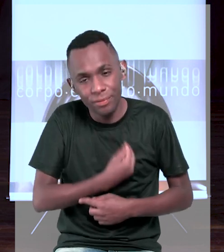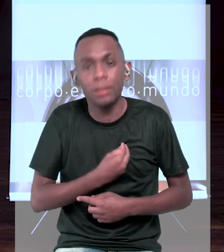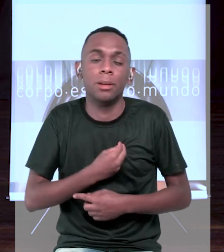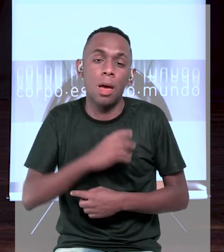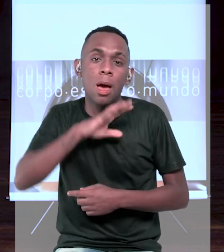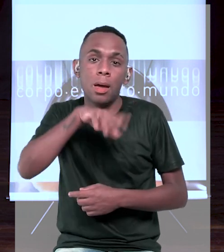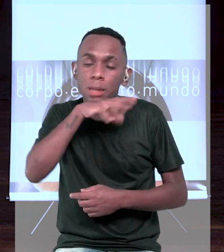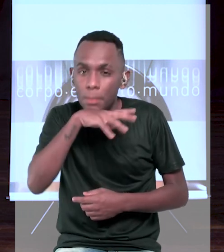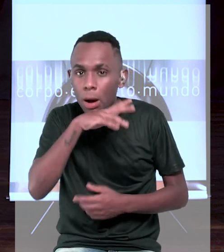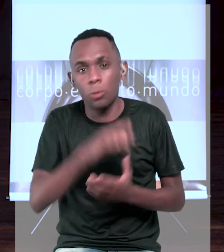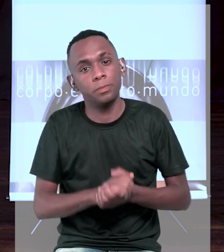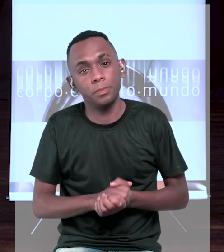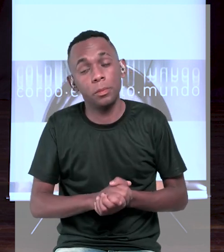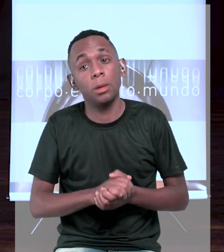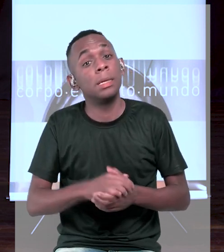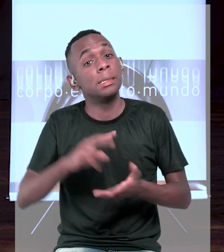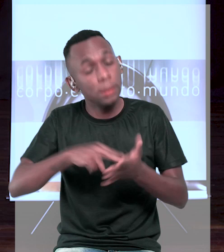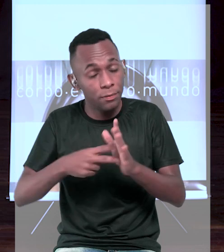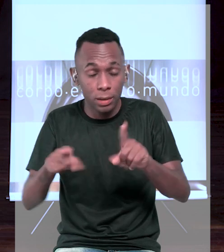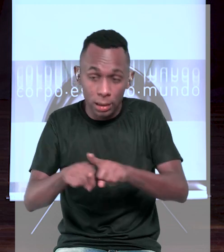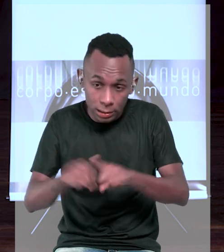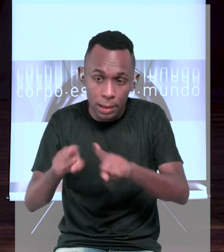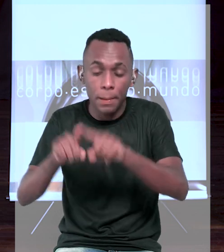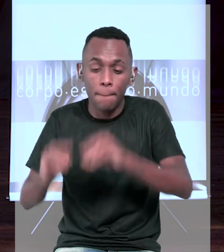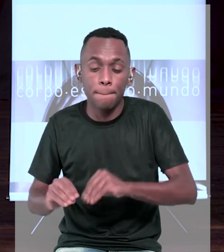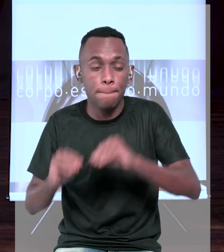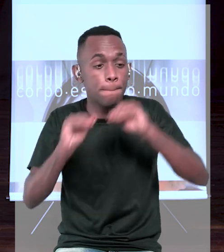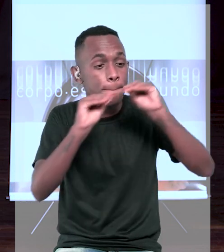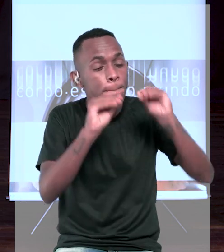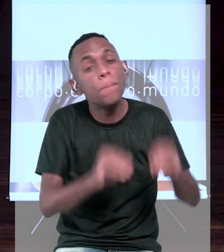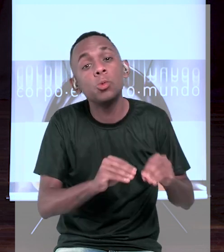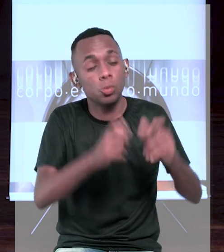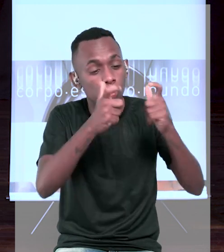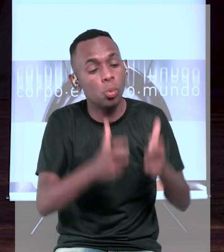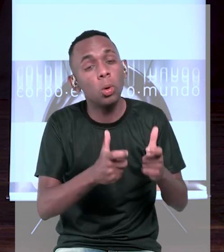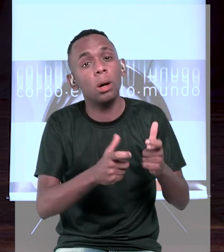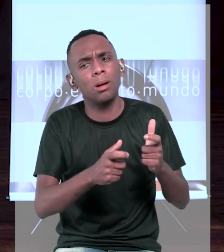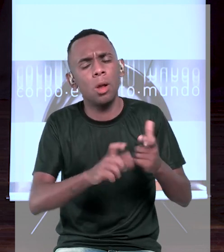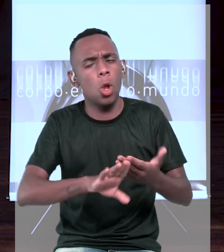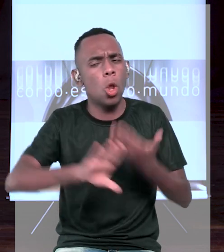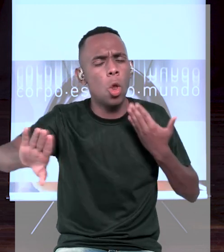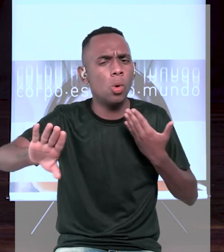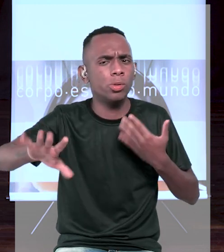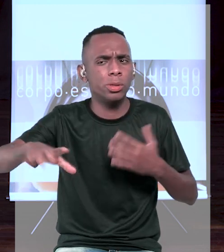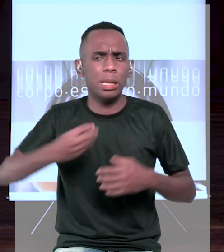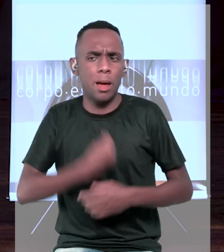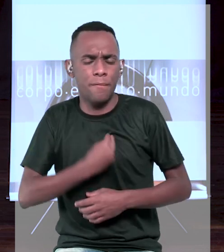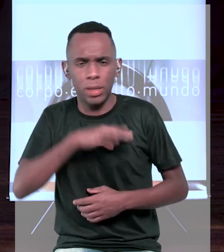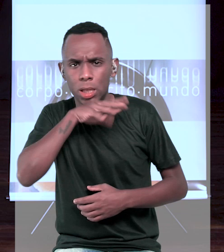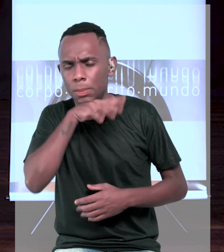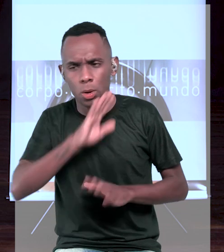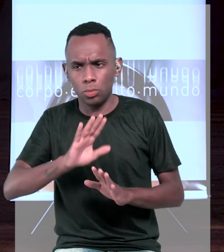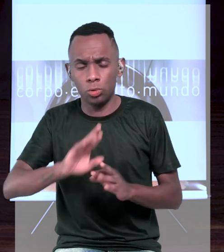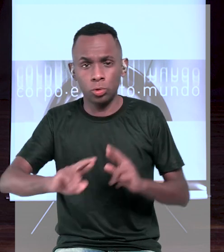impõe e nos leva para um outro lugar, longe da vida animal.